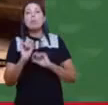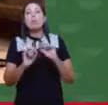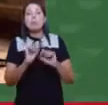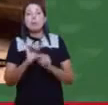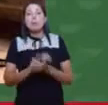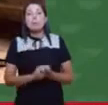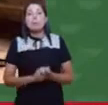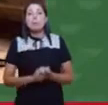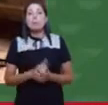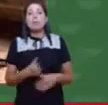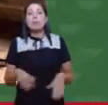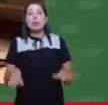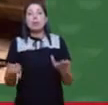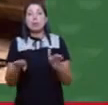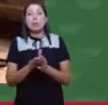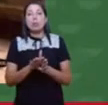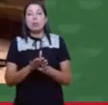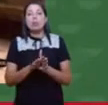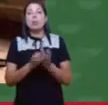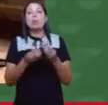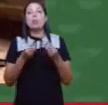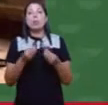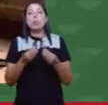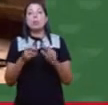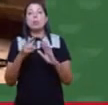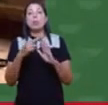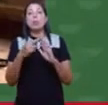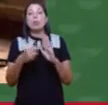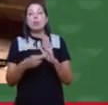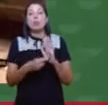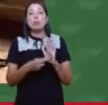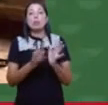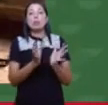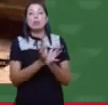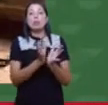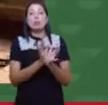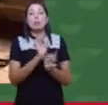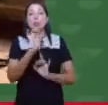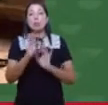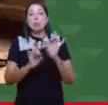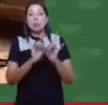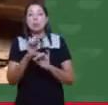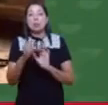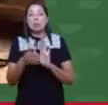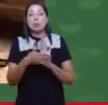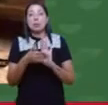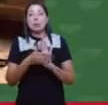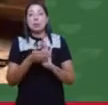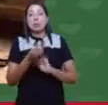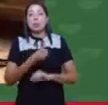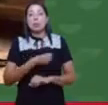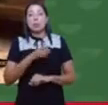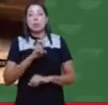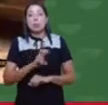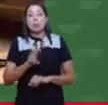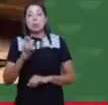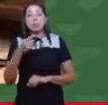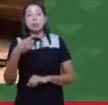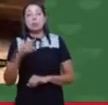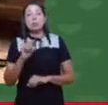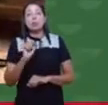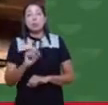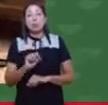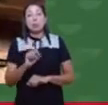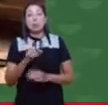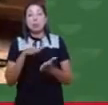que veio como relatório na comissão especial da PEC 135 foi